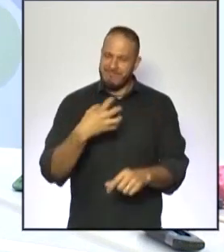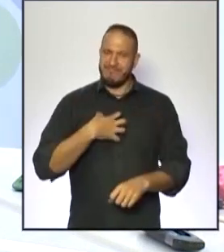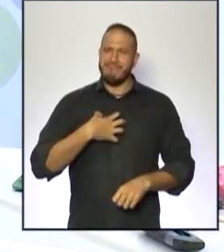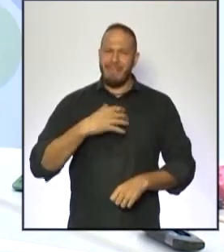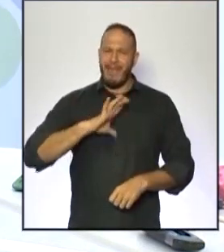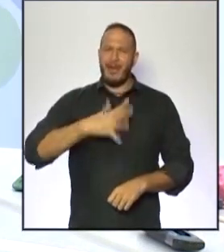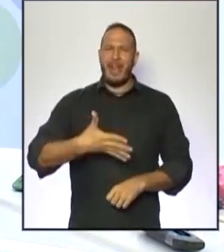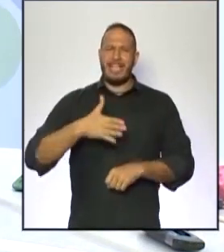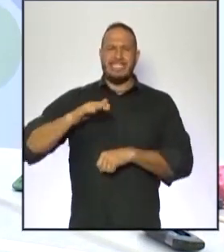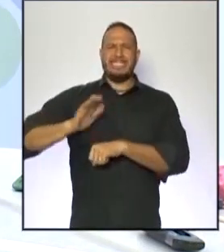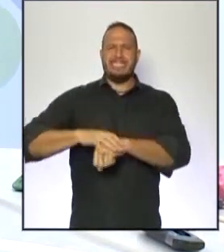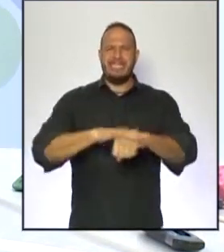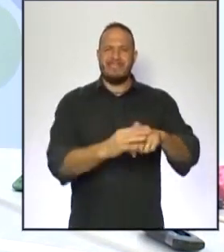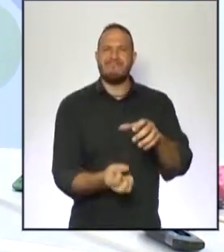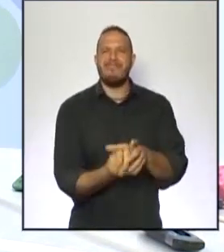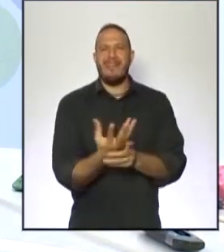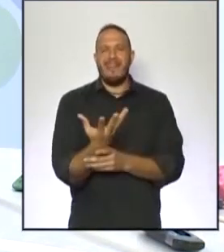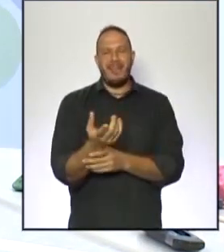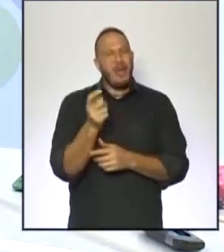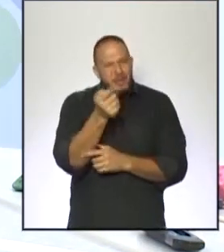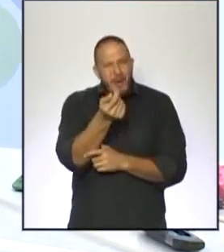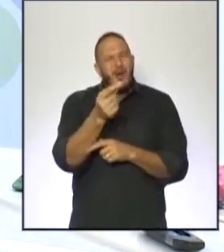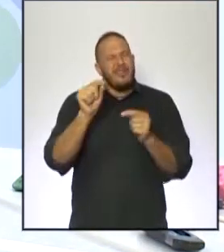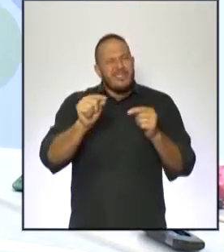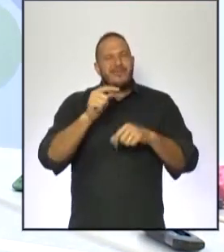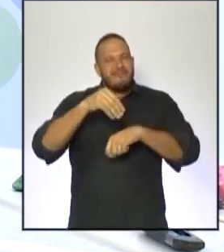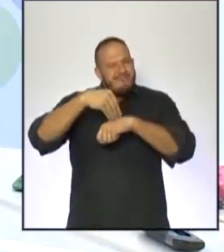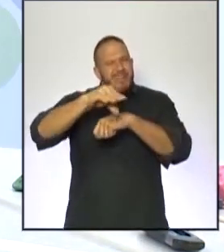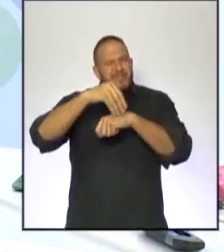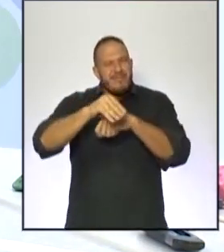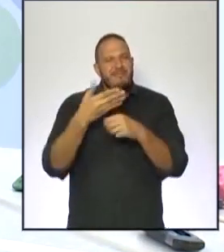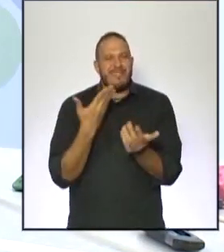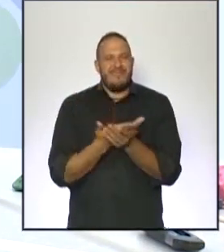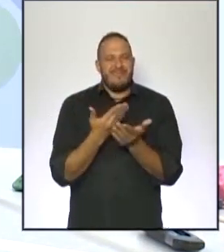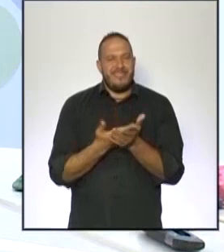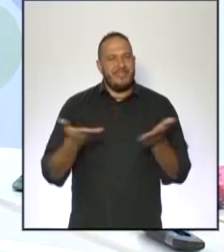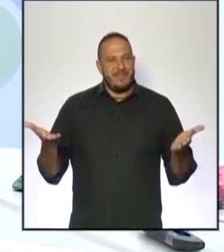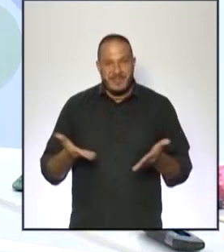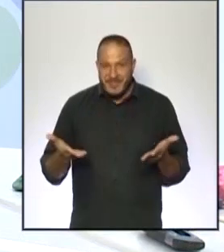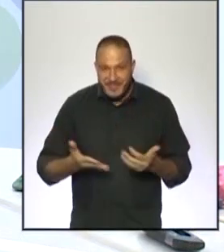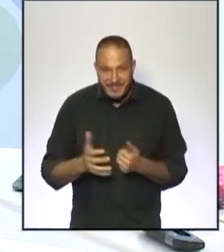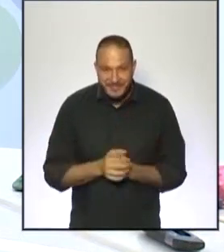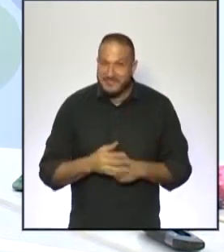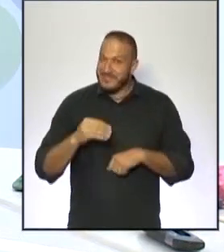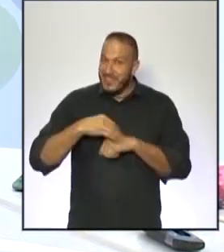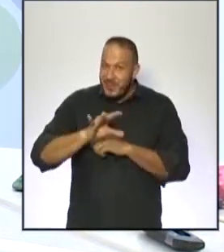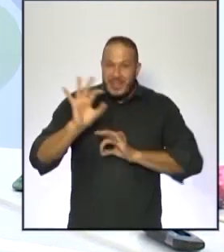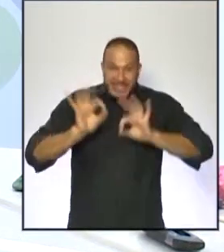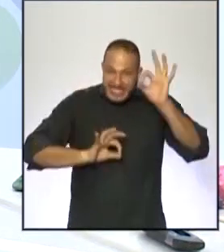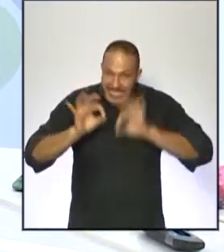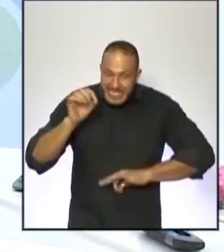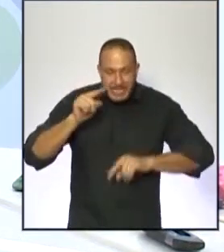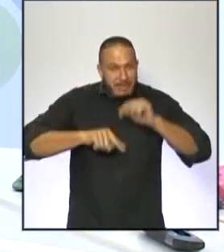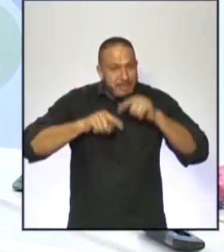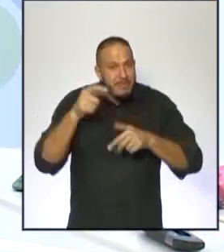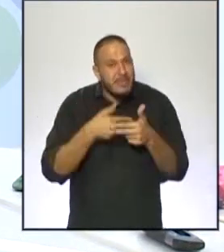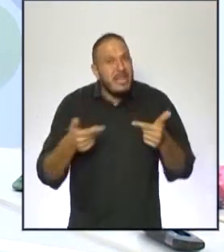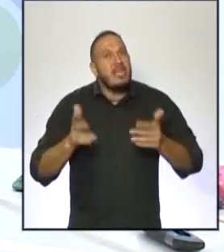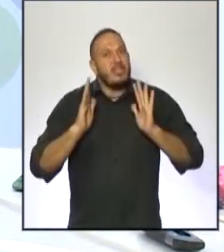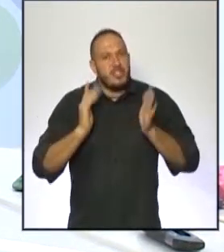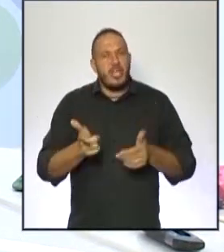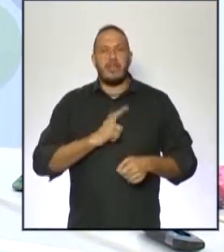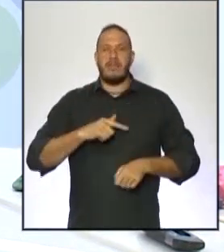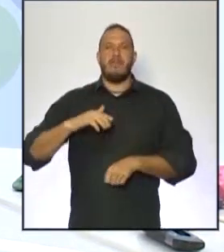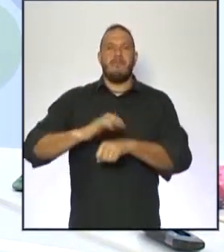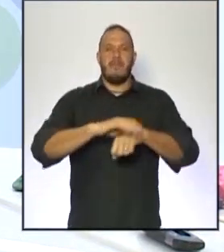fazer. E é um pouco disso aqui que nós vamos trazer para a nossa aula hoje. Nós vamos produzir, a gente já tinha pedido para